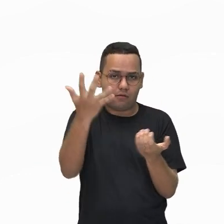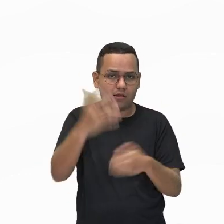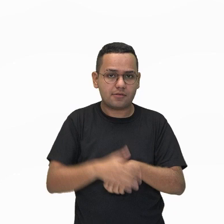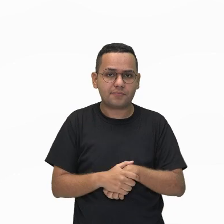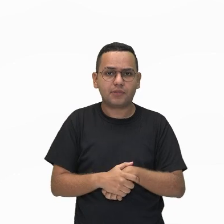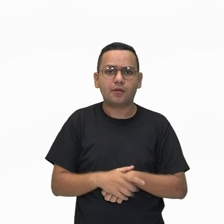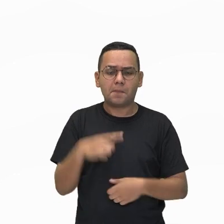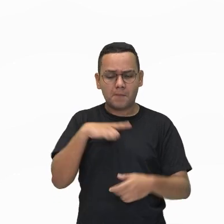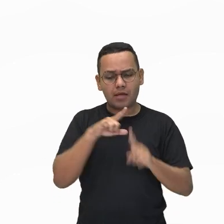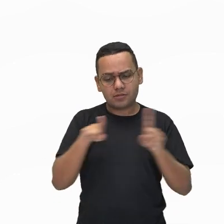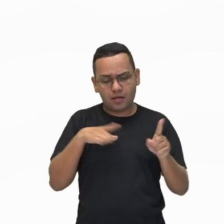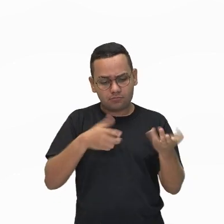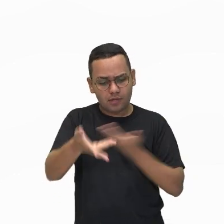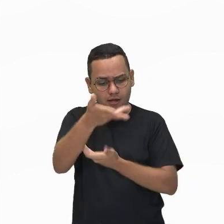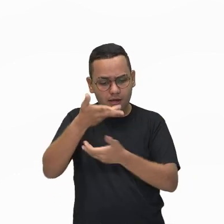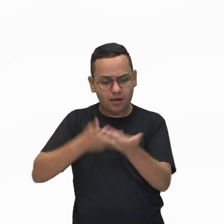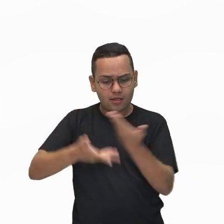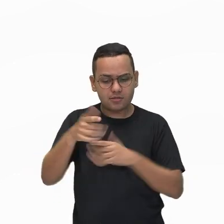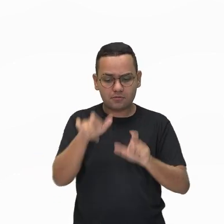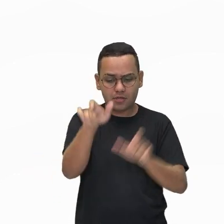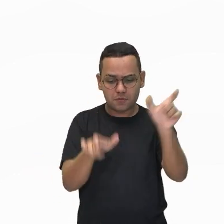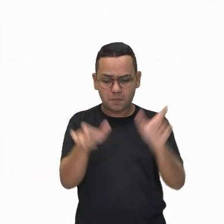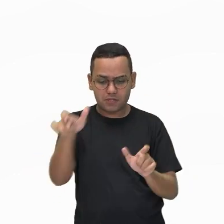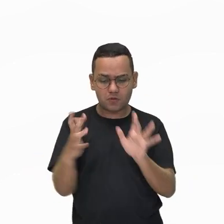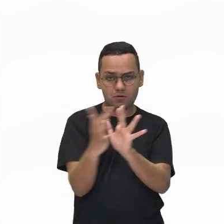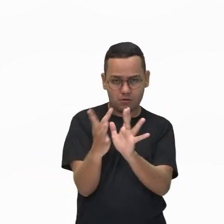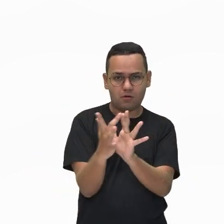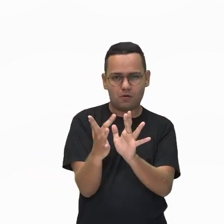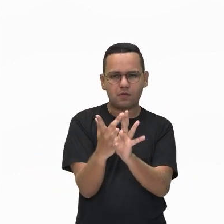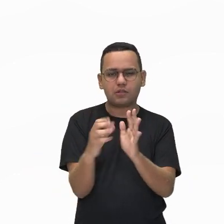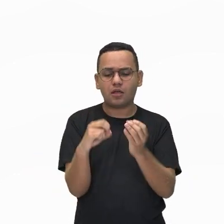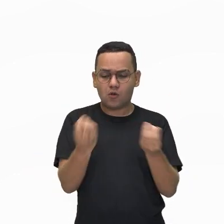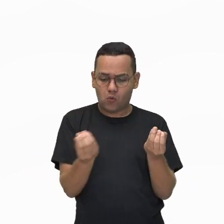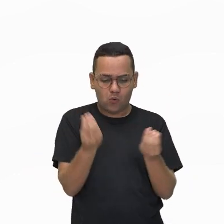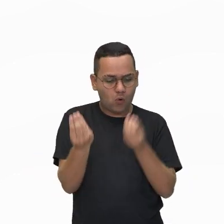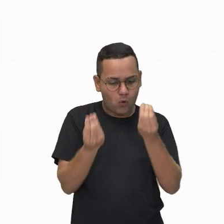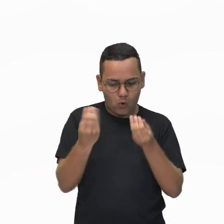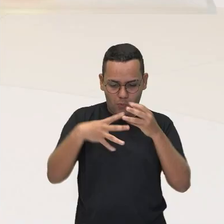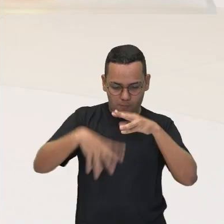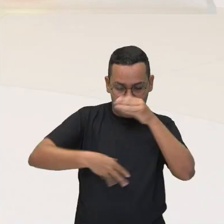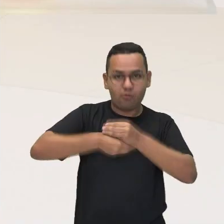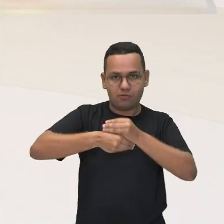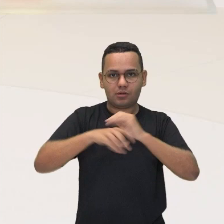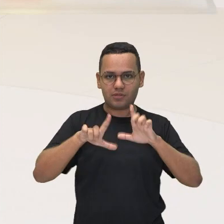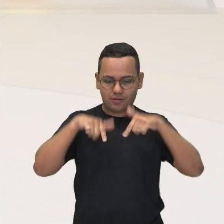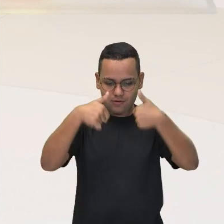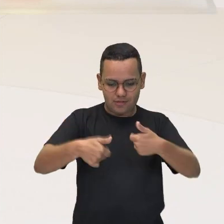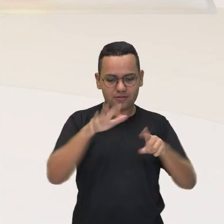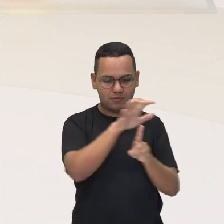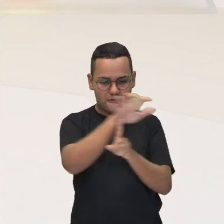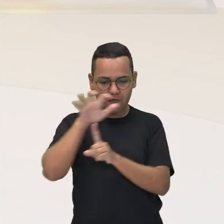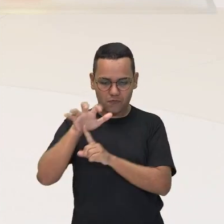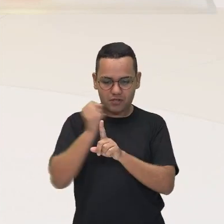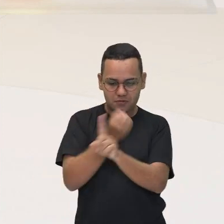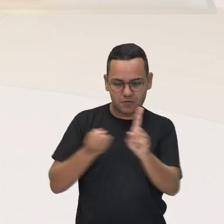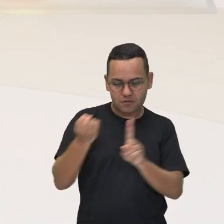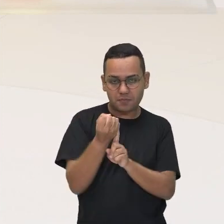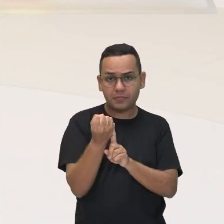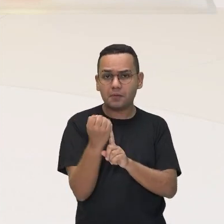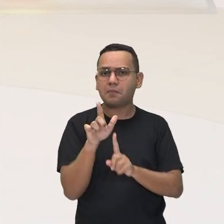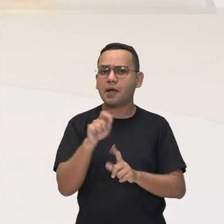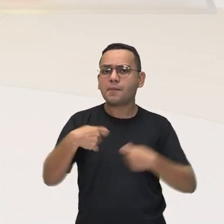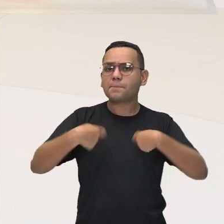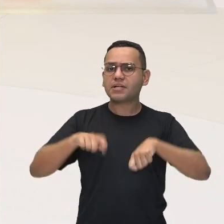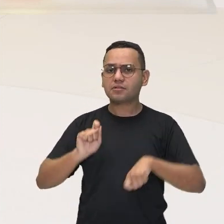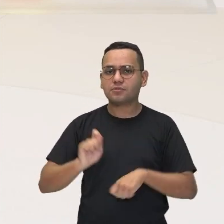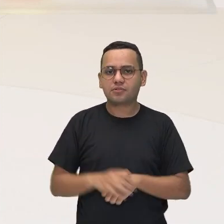em sociedade, a forma como essa minha ação vai influenciar diretamente na sociedade, mas eu preciso